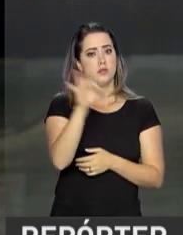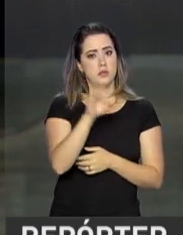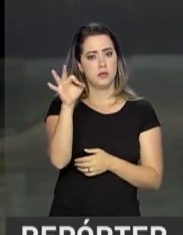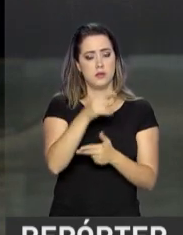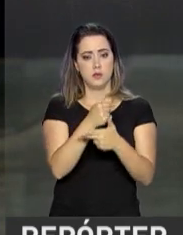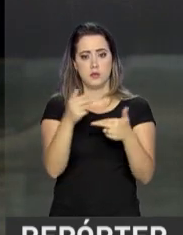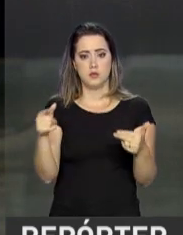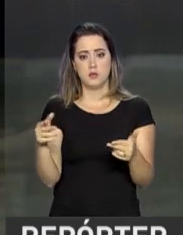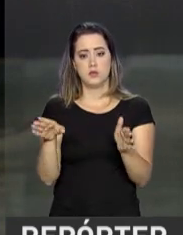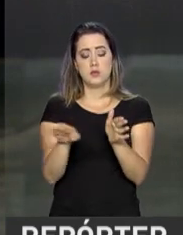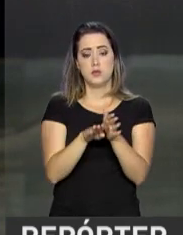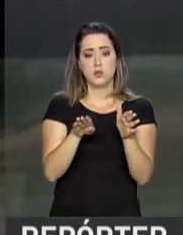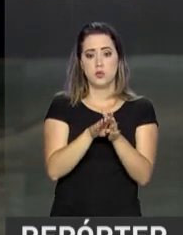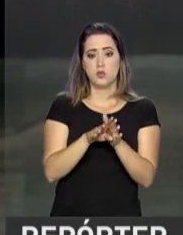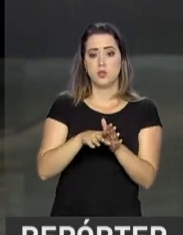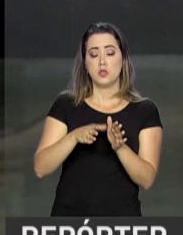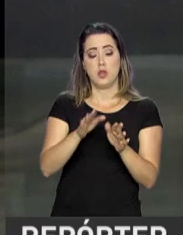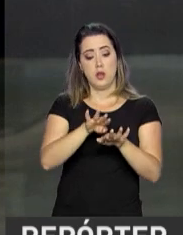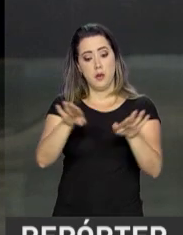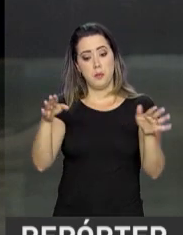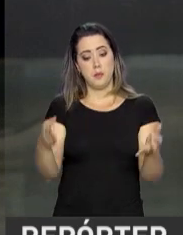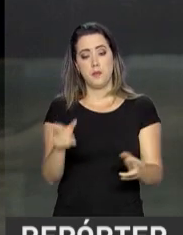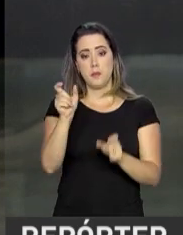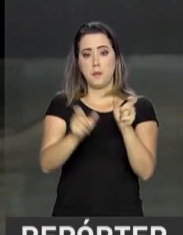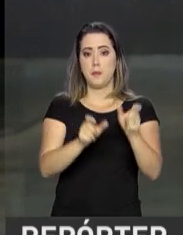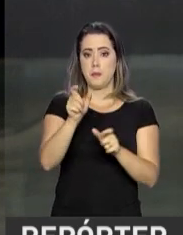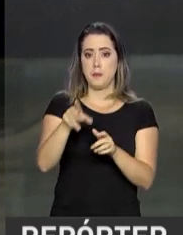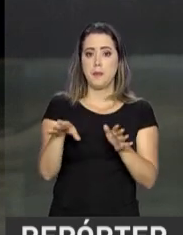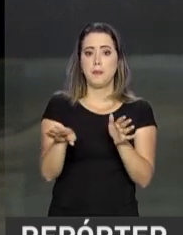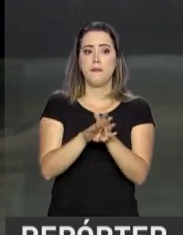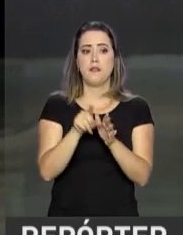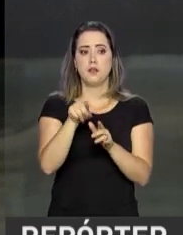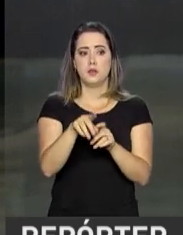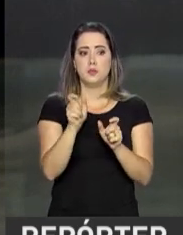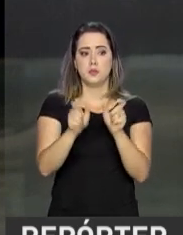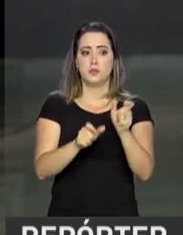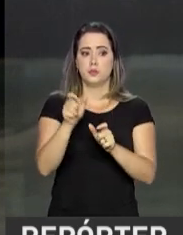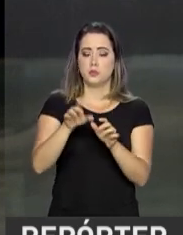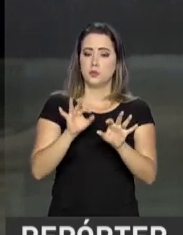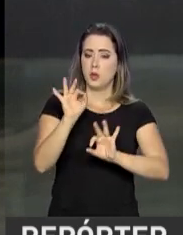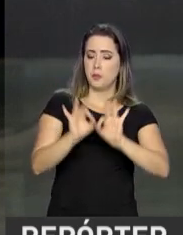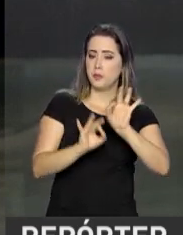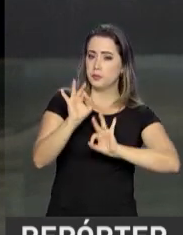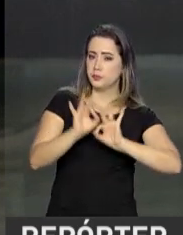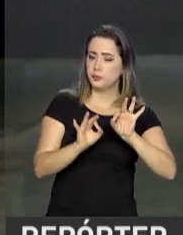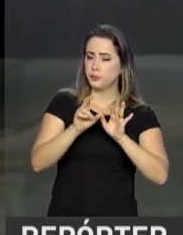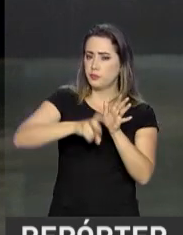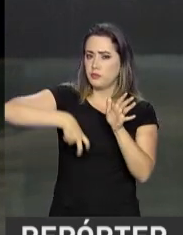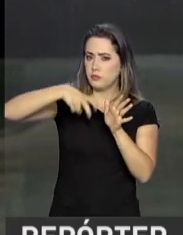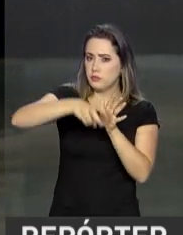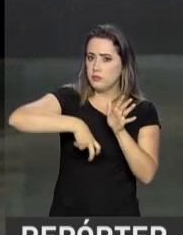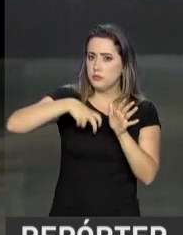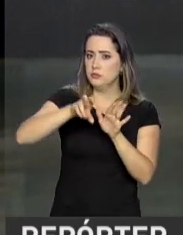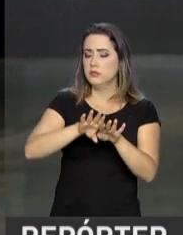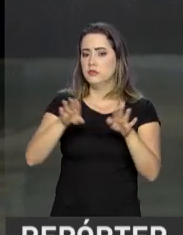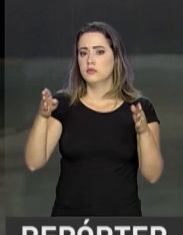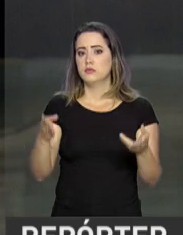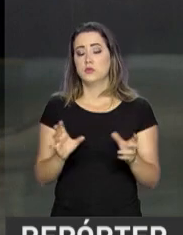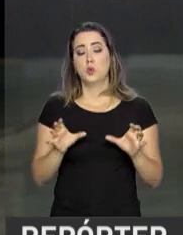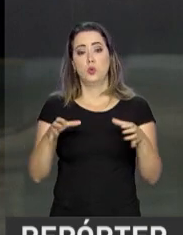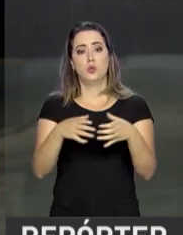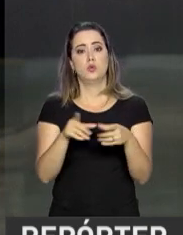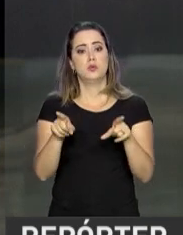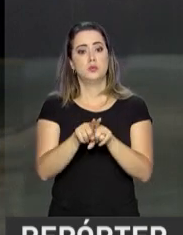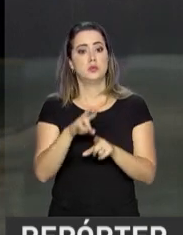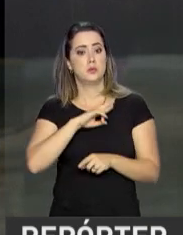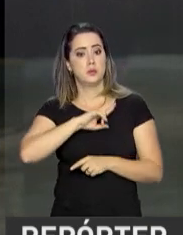produtos que chegam à mesa dos brasileiros vêm desses pequenos arranjos produtivos no campo o setor também